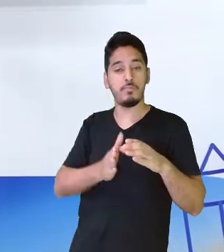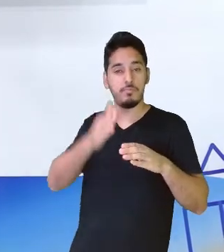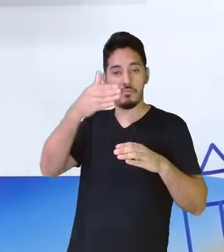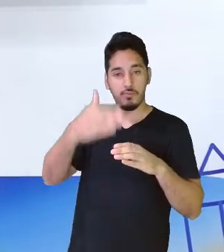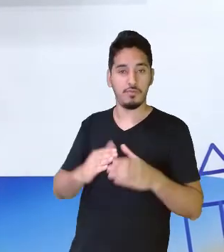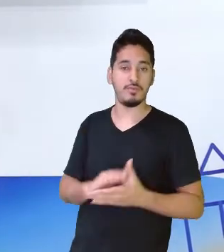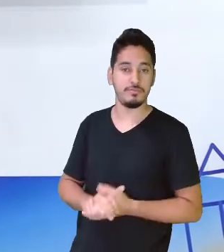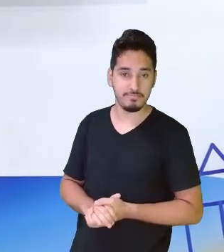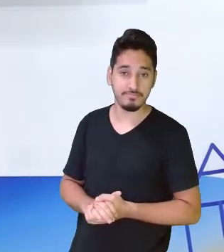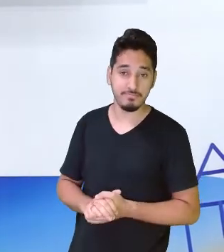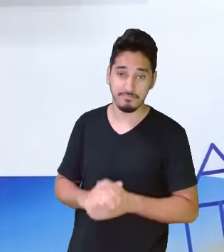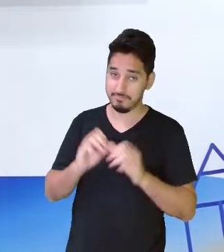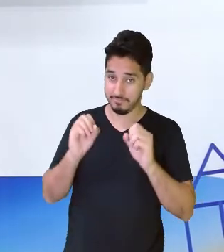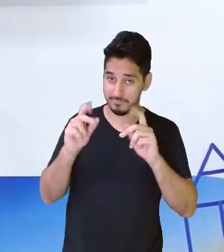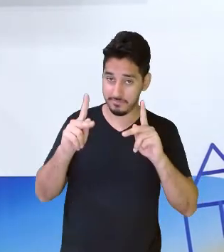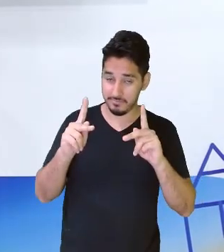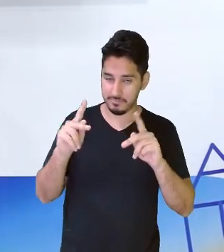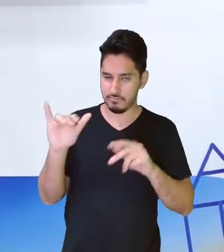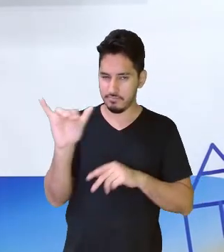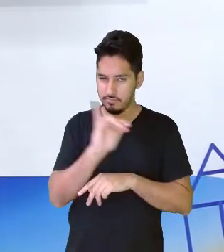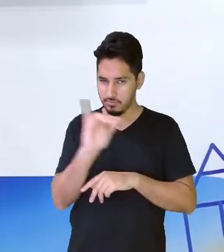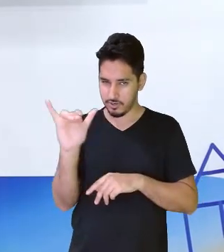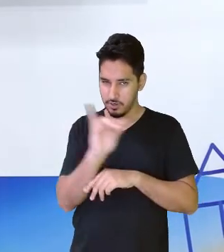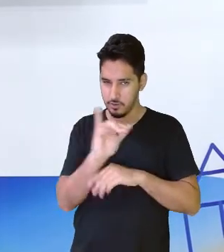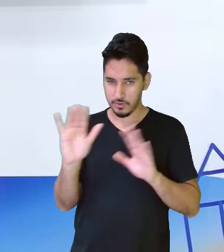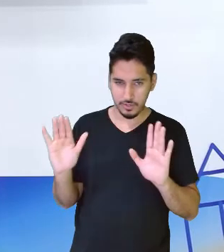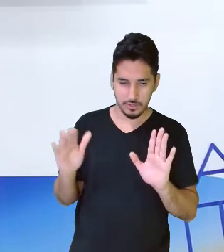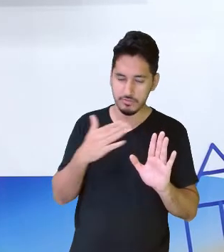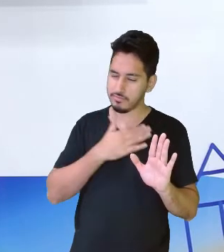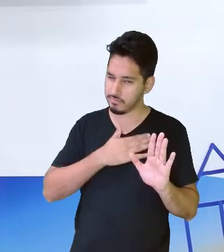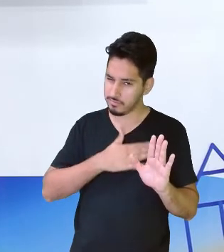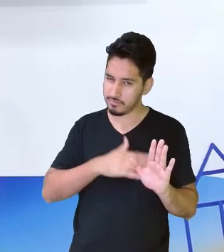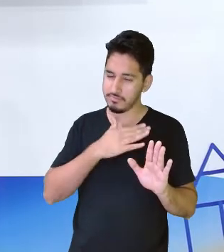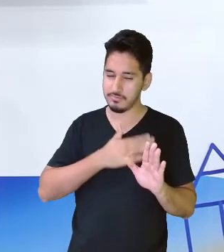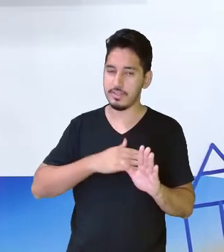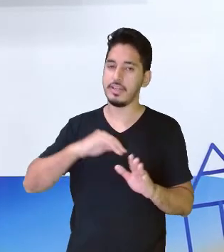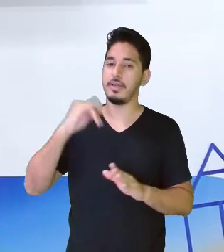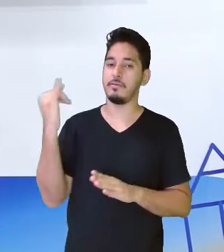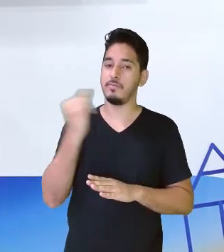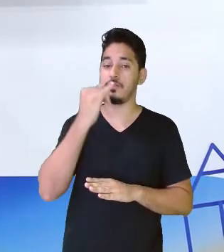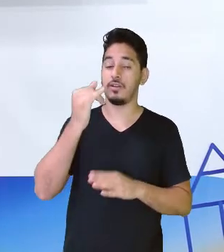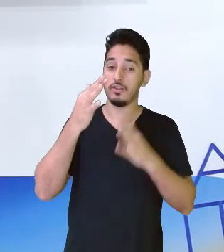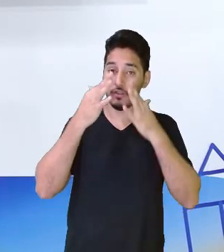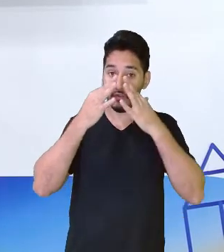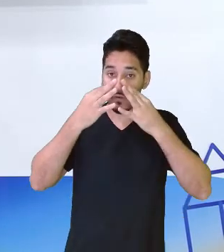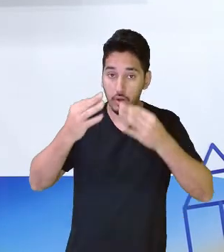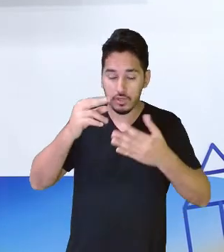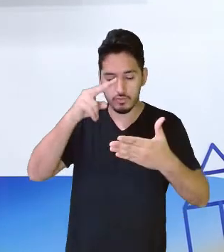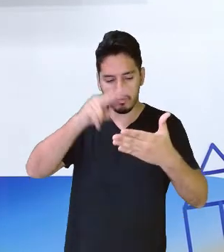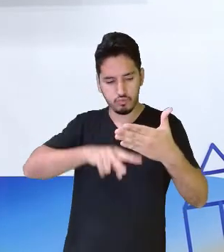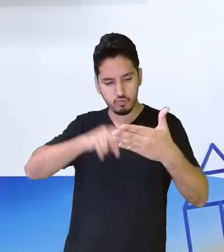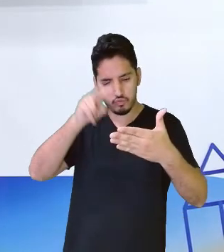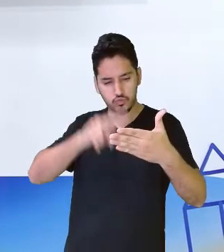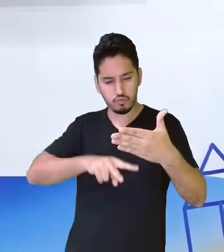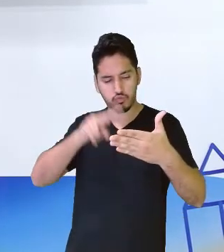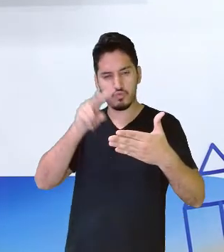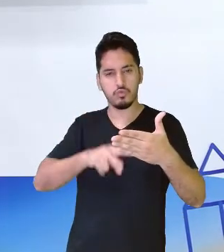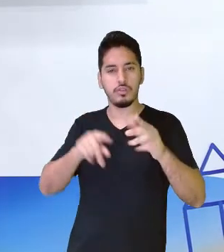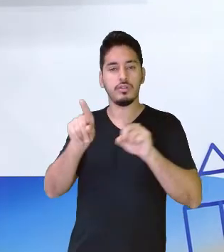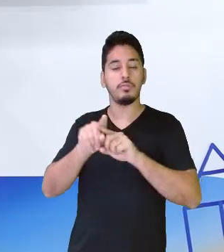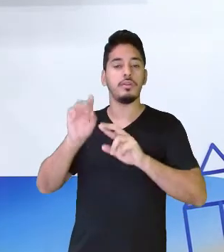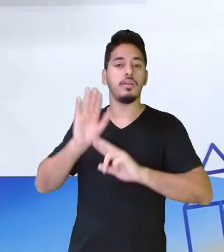bolo. Beleza? Tranquilo até aí? Importante focar na leitura e